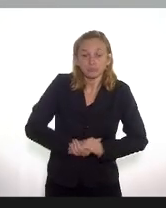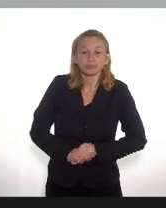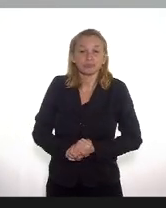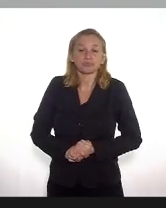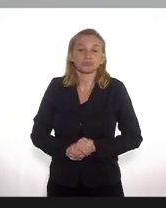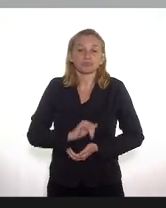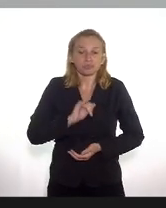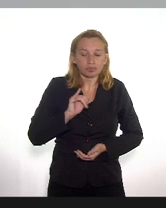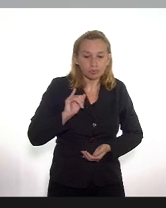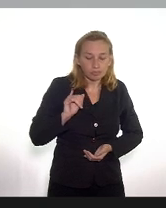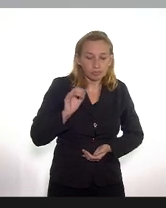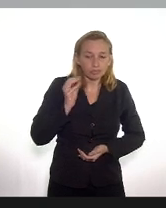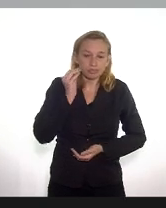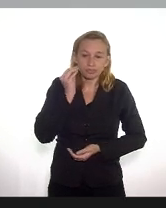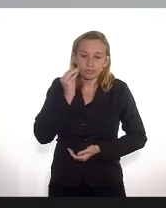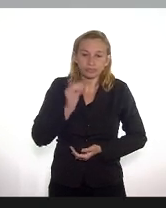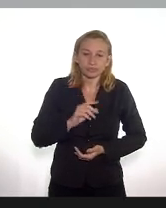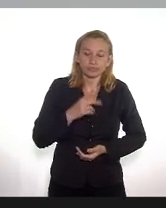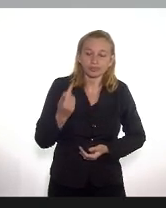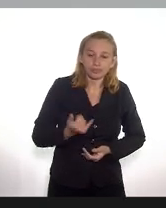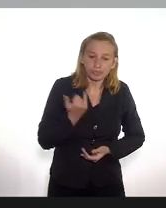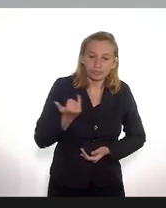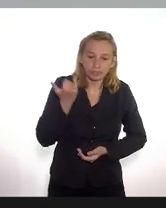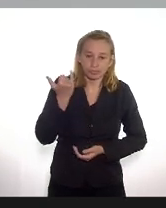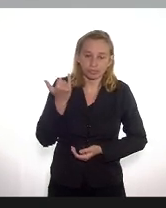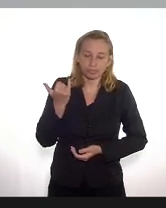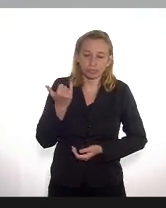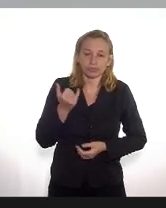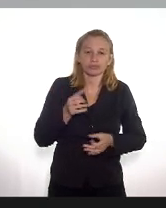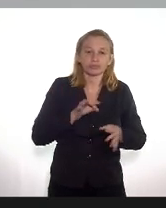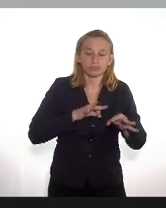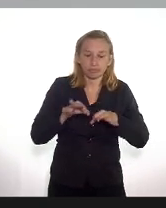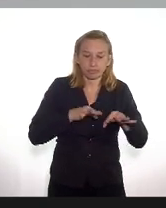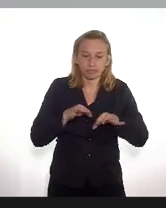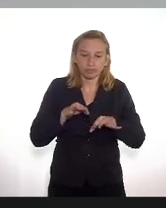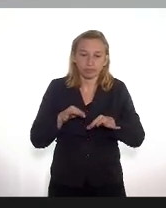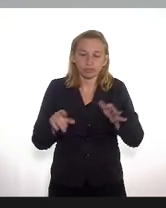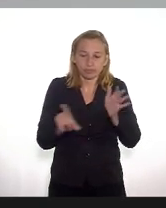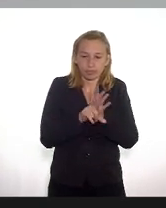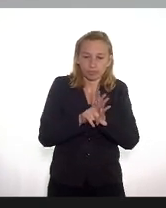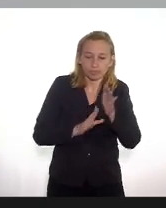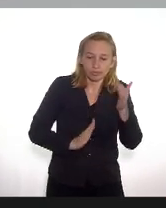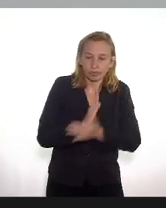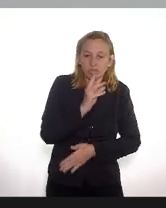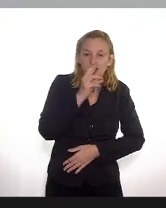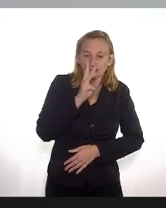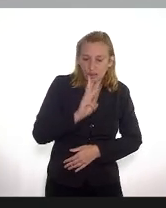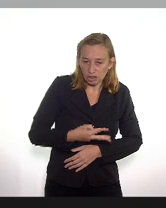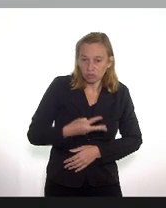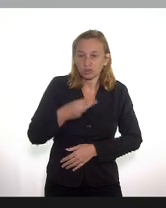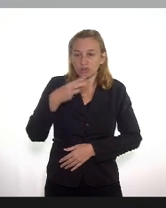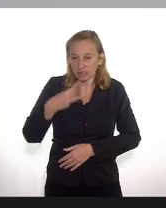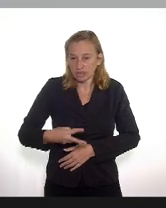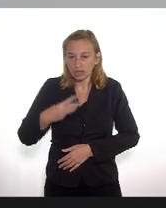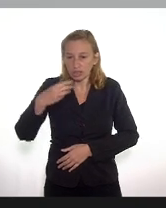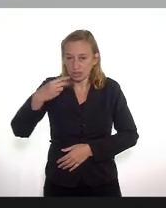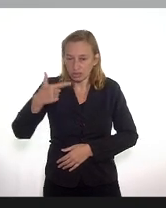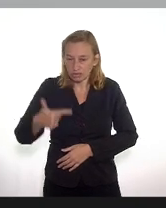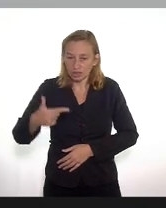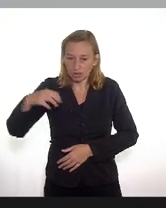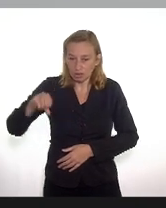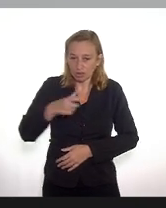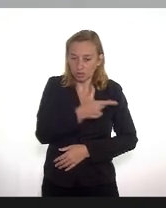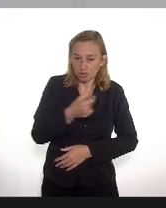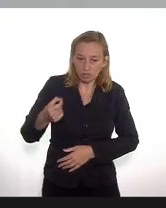nessa oportunidade, destacar a importância do projeto de lei que foi aprovado, né, 3.329/2020, que